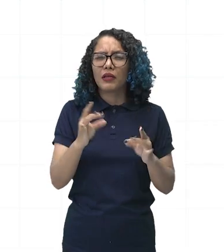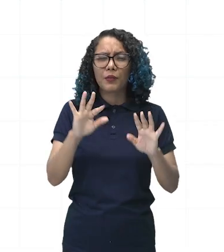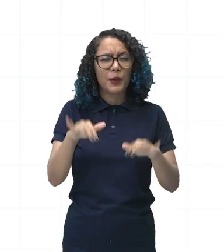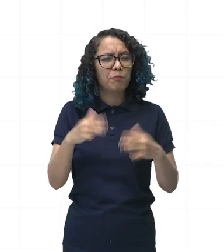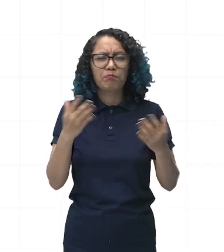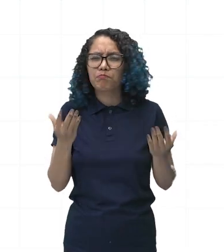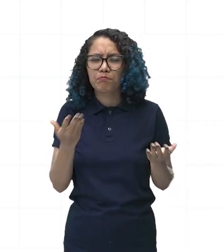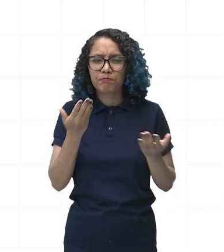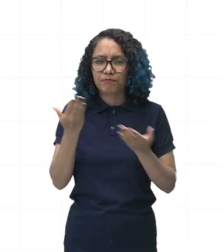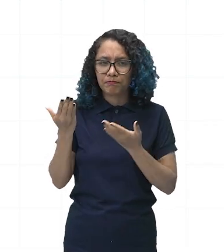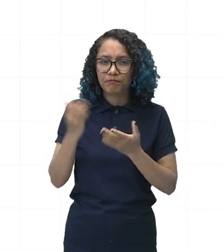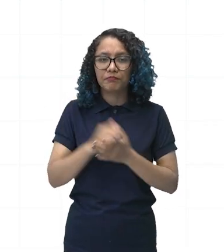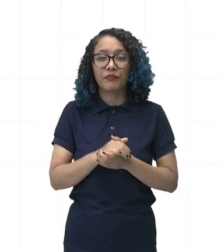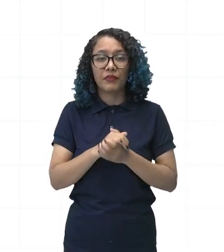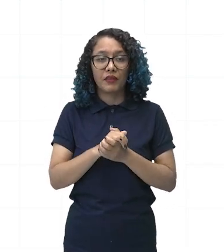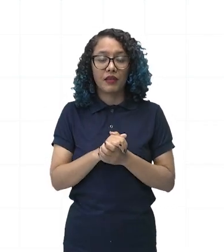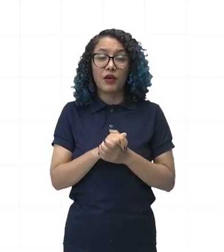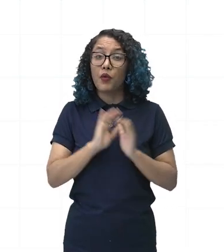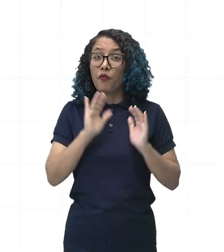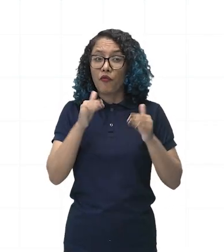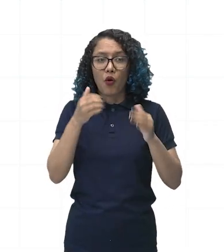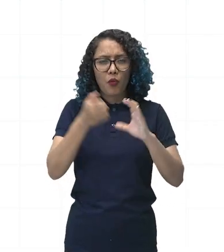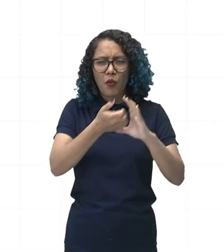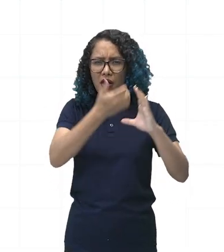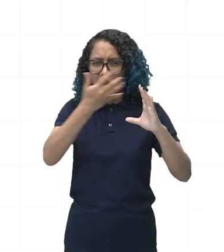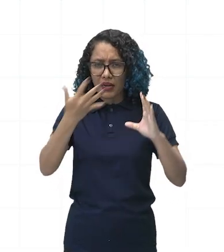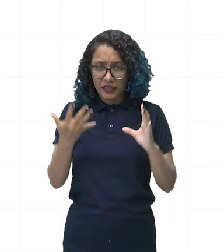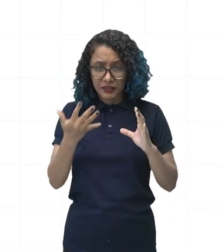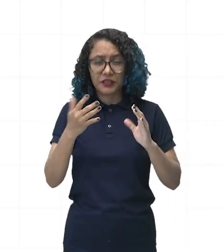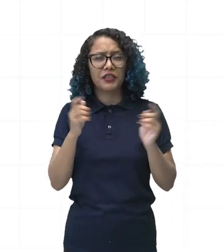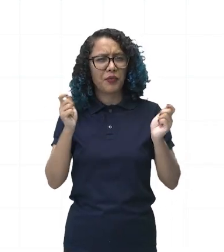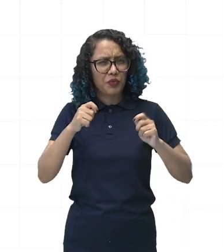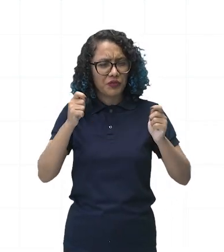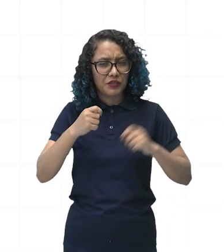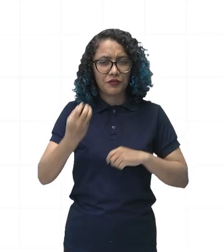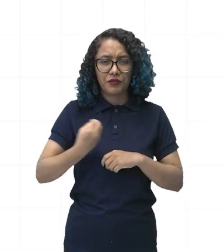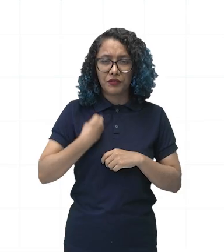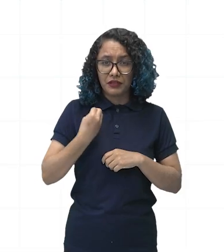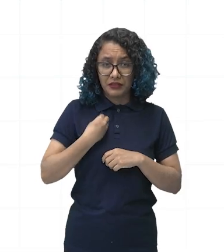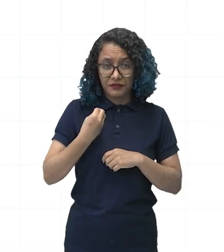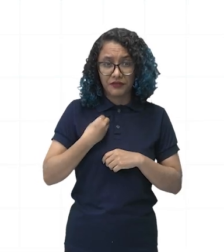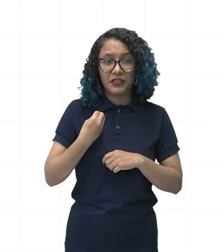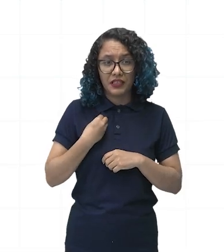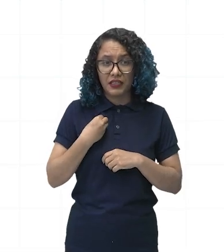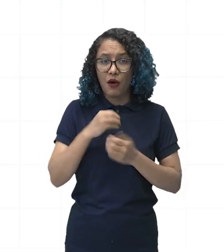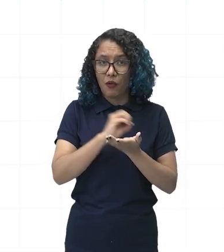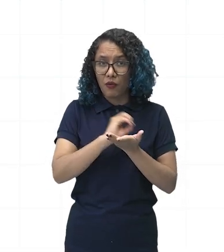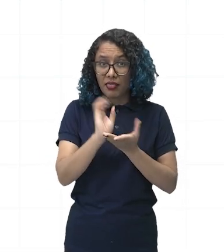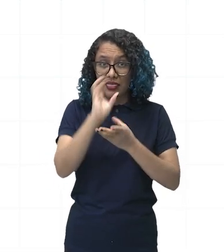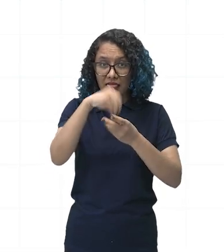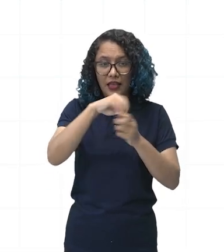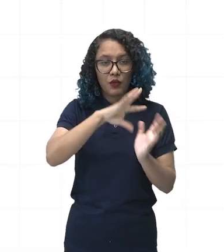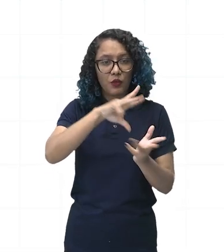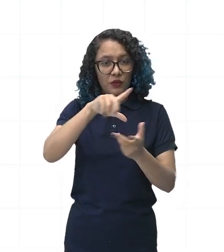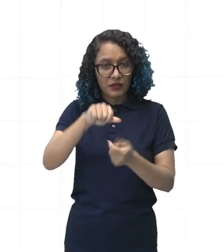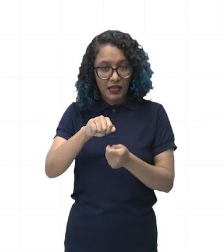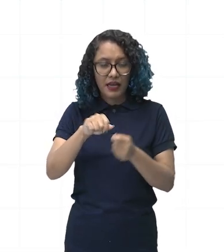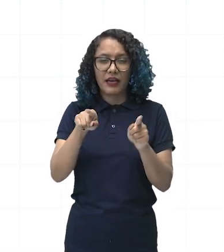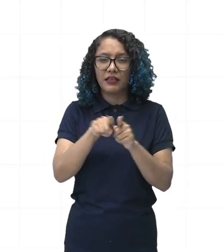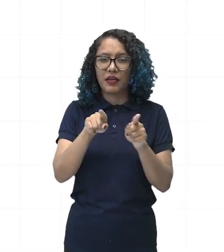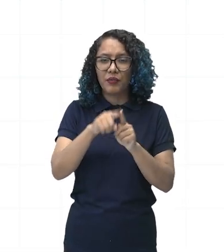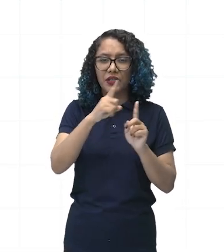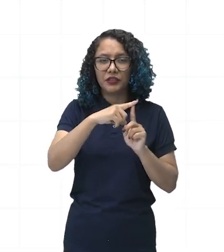seu detalhamento abrange características que permitem a existência de vida orgânica na Terra